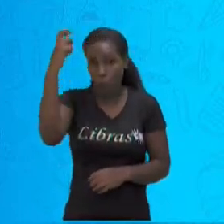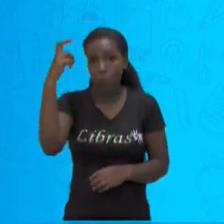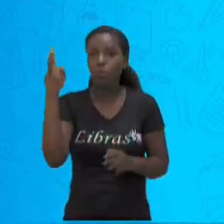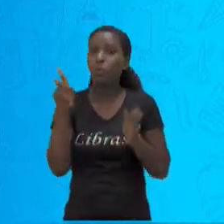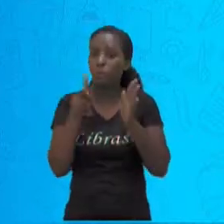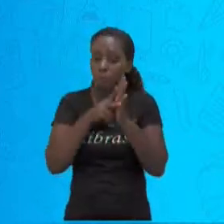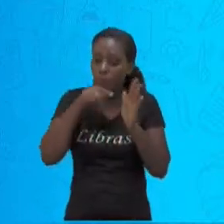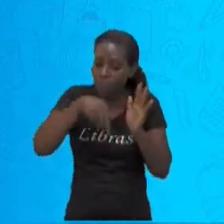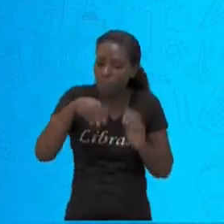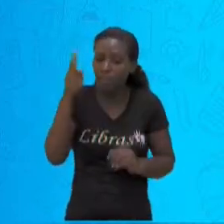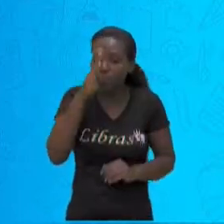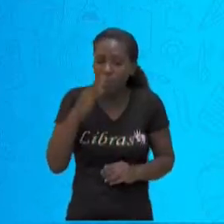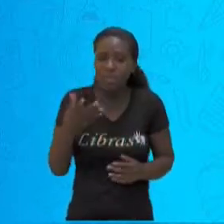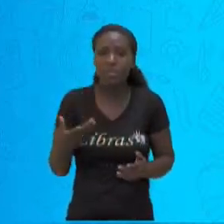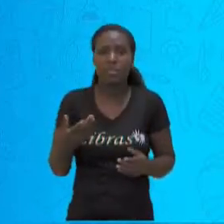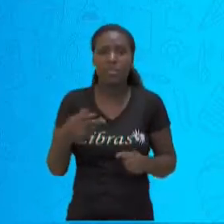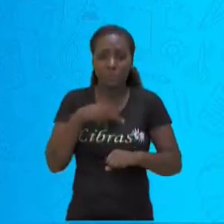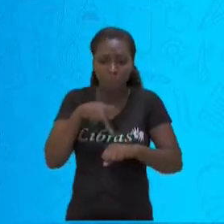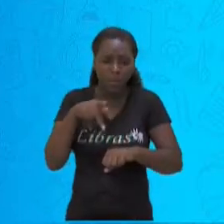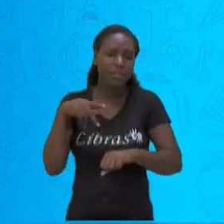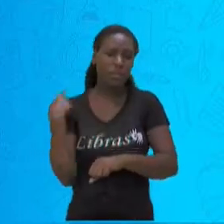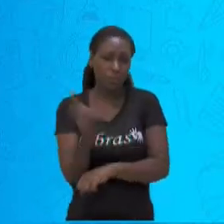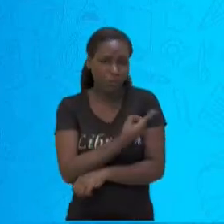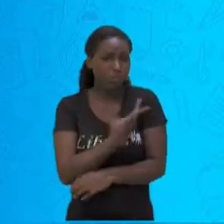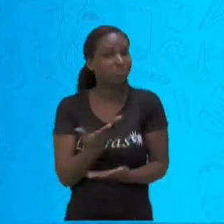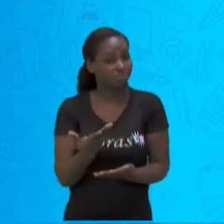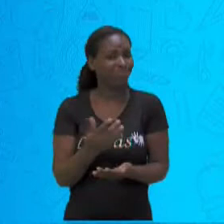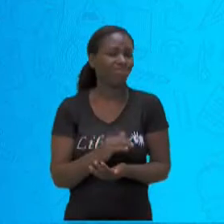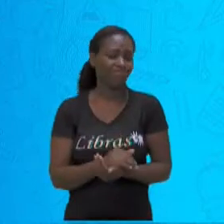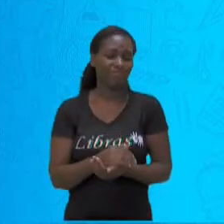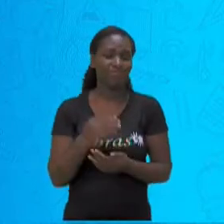terra. Isso faz diferença.